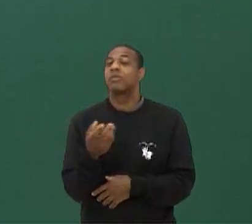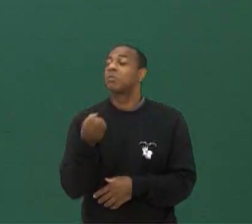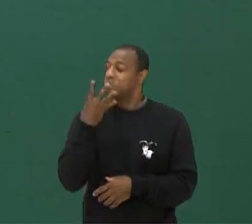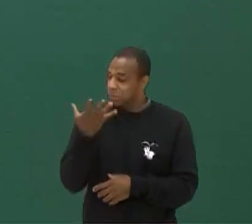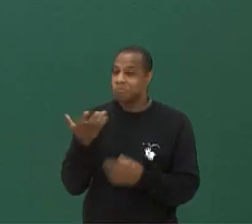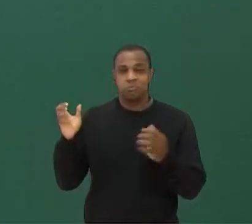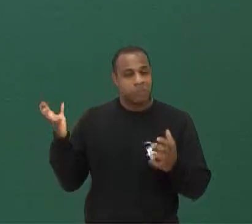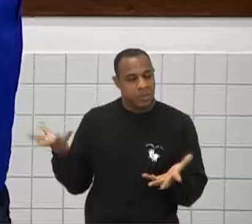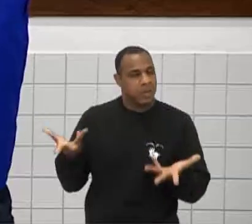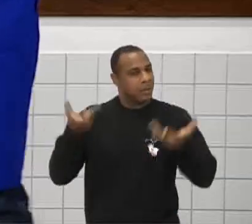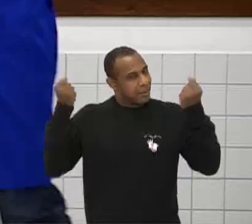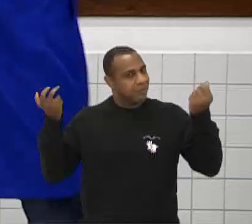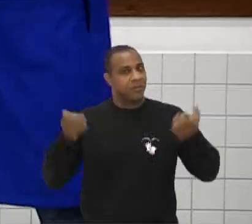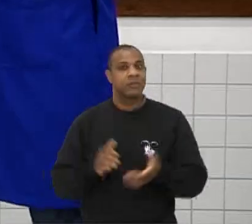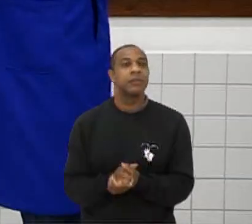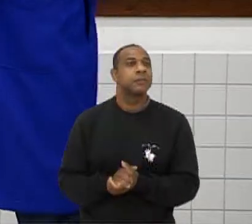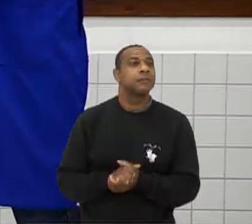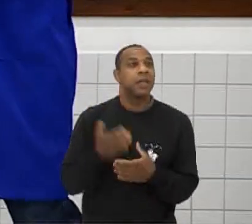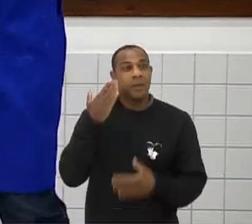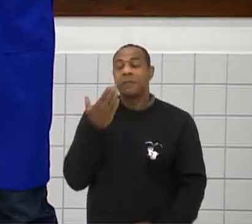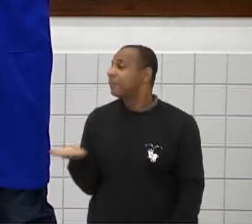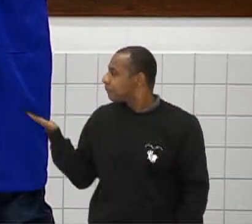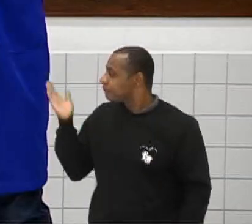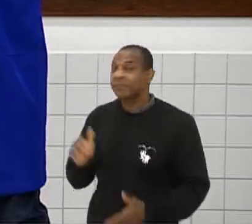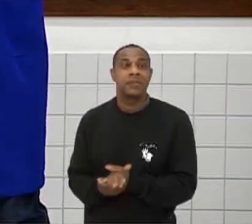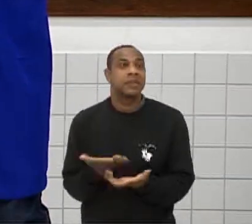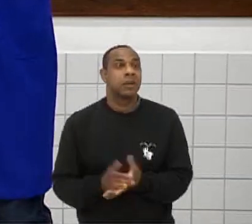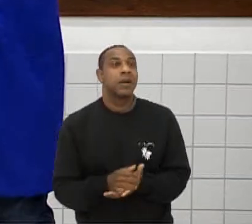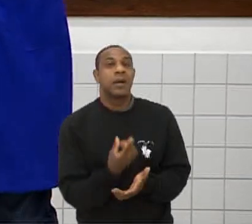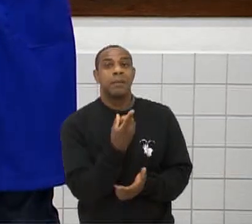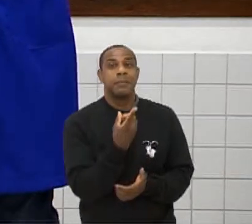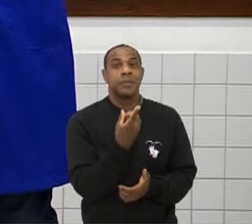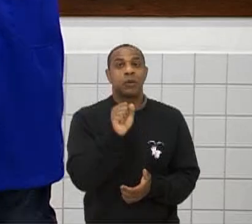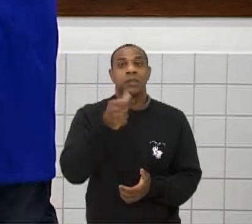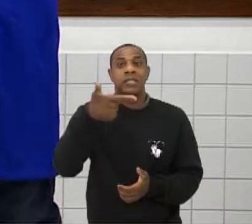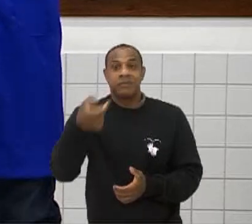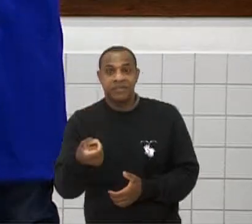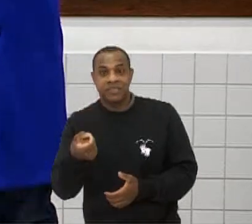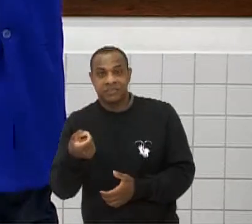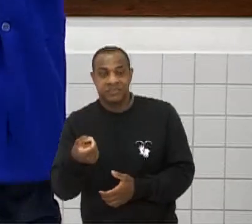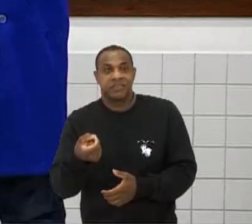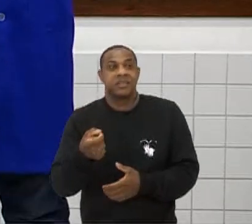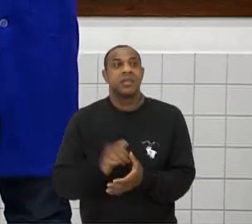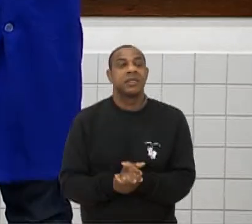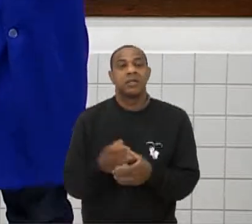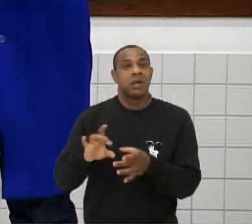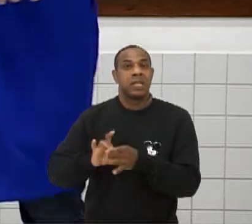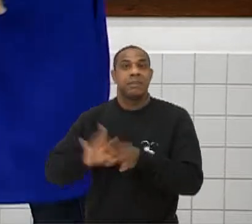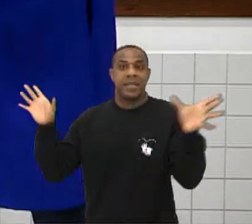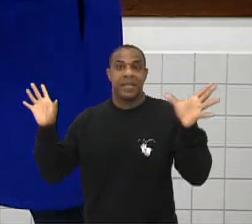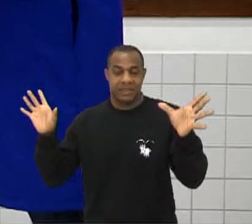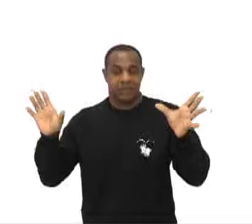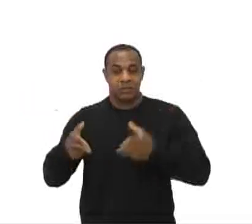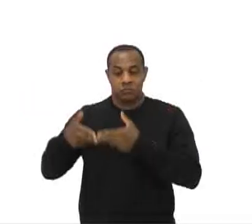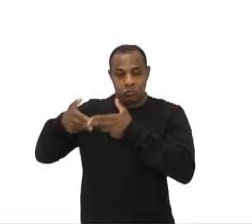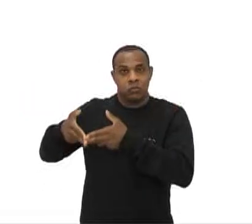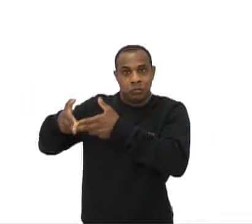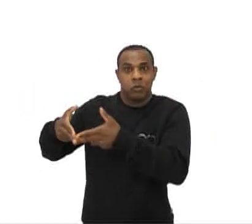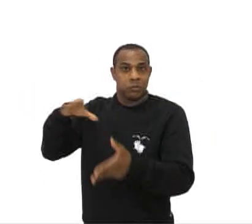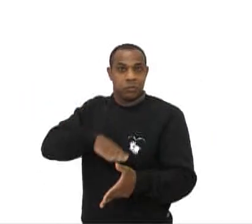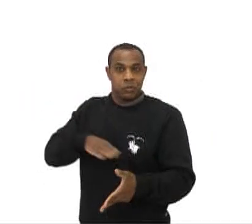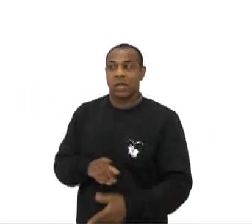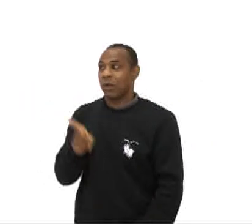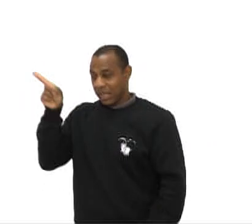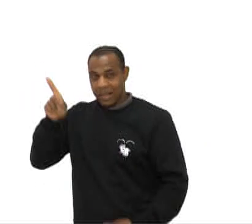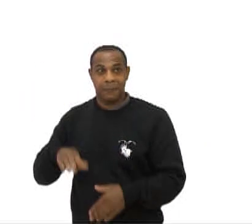incríveis. Olha que bonitinho. Ei, 1820, Revolução Liberal do Porto, em Portugal.